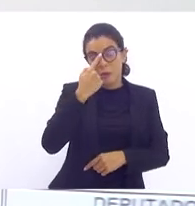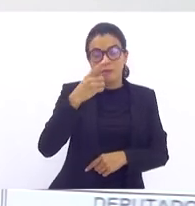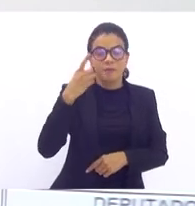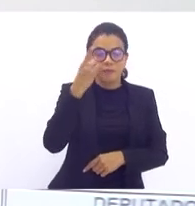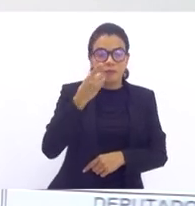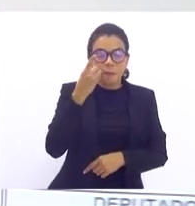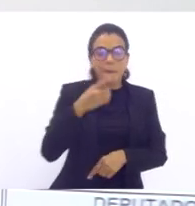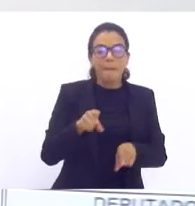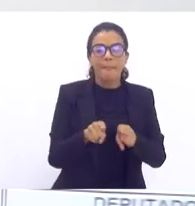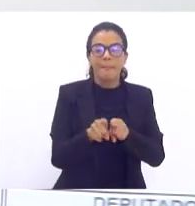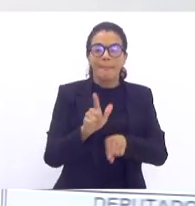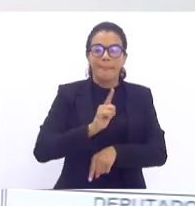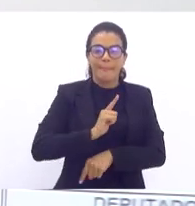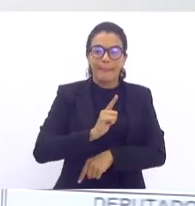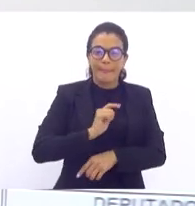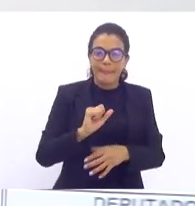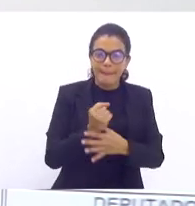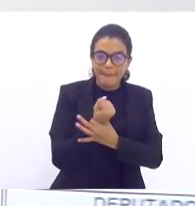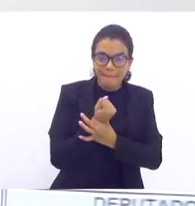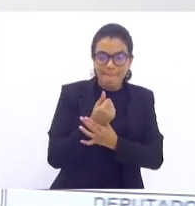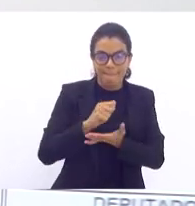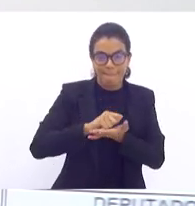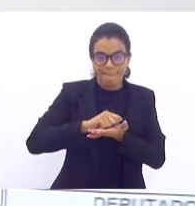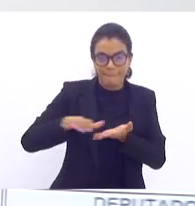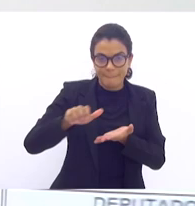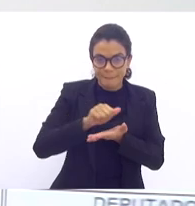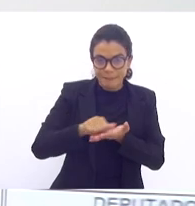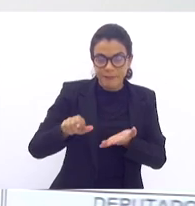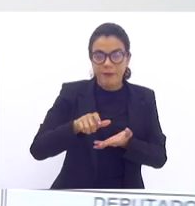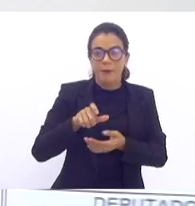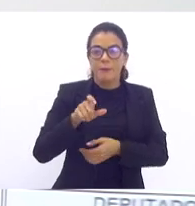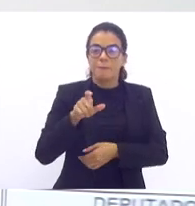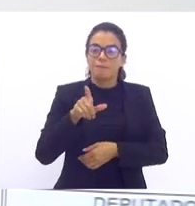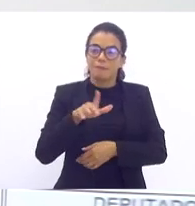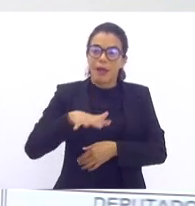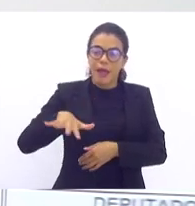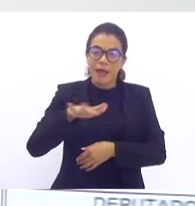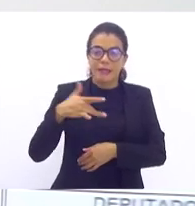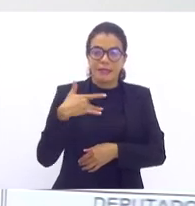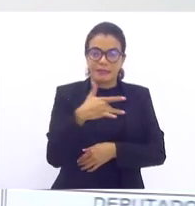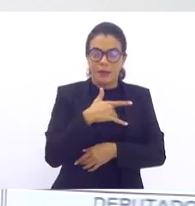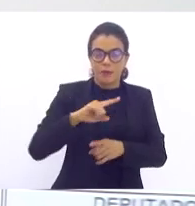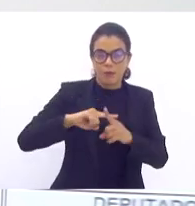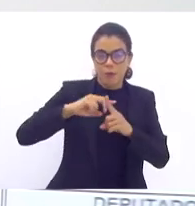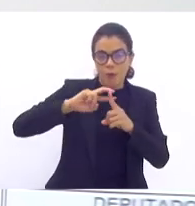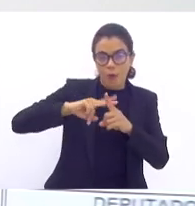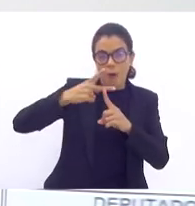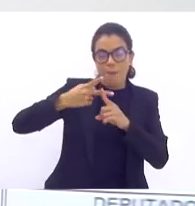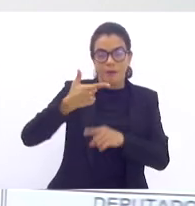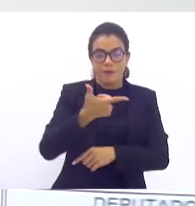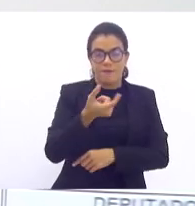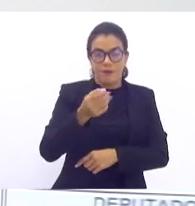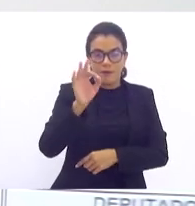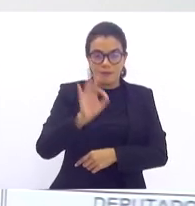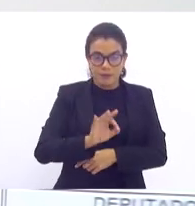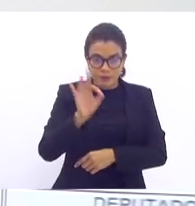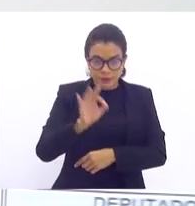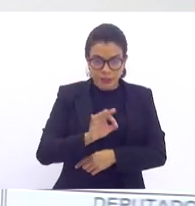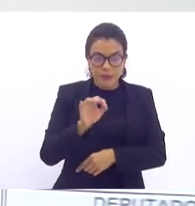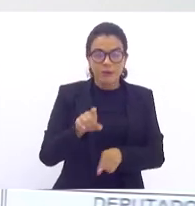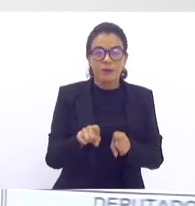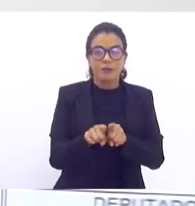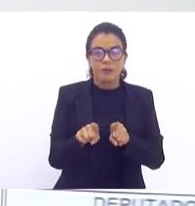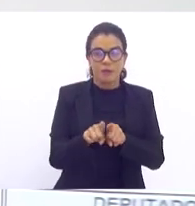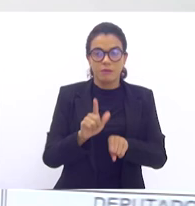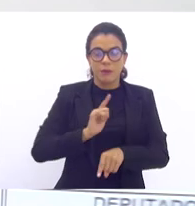nós temos a garantia do custeio é para o pai da saúde com o aumento de 20% para os municípios que já estão credenciados hoje